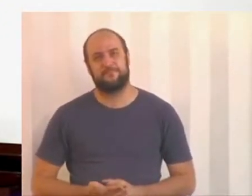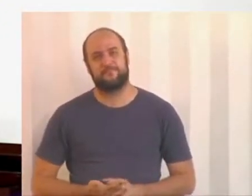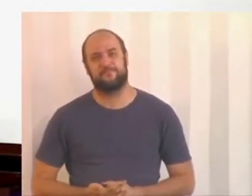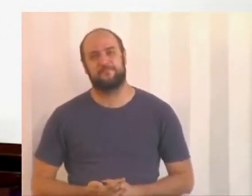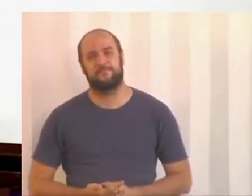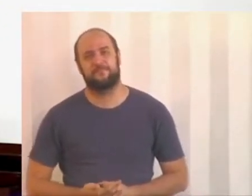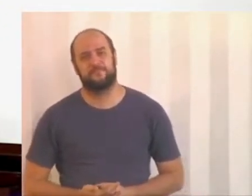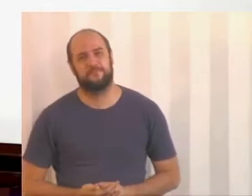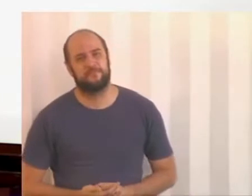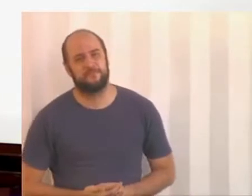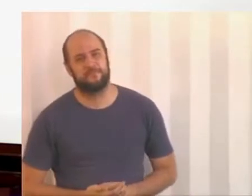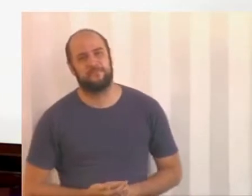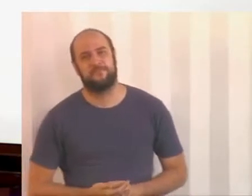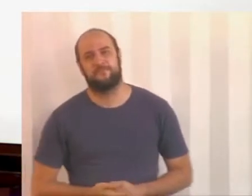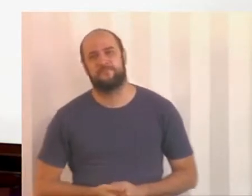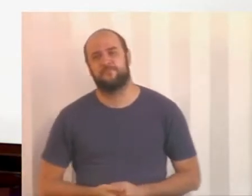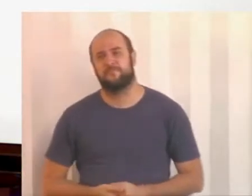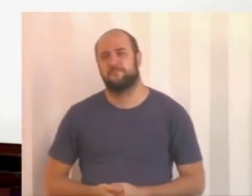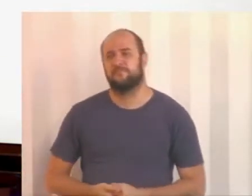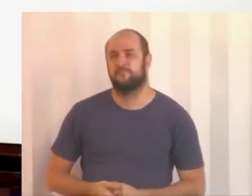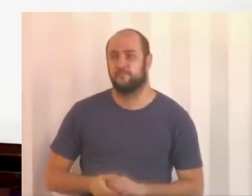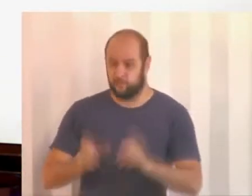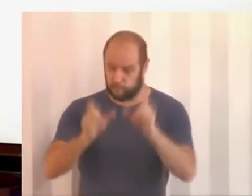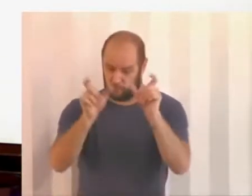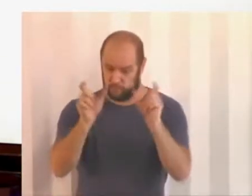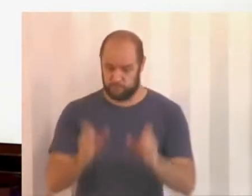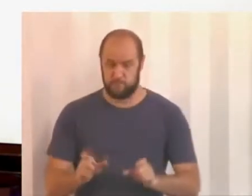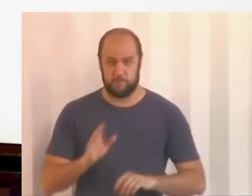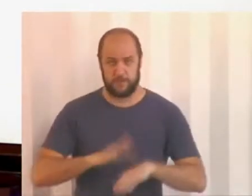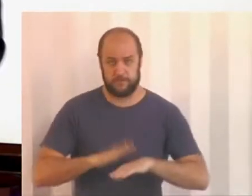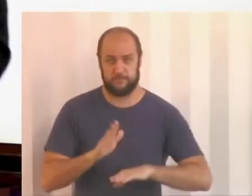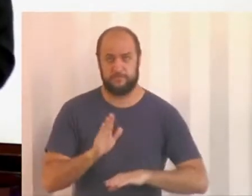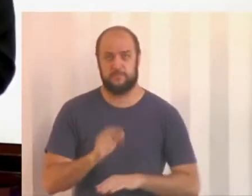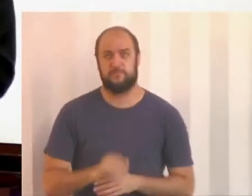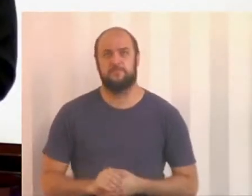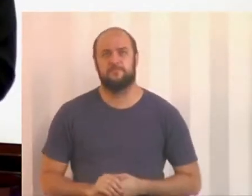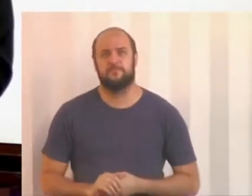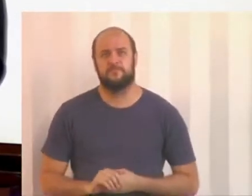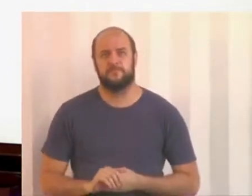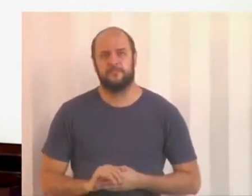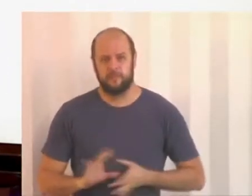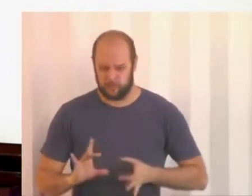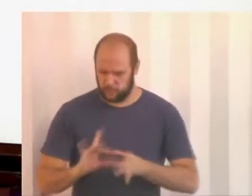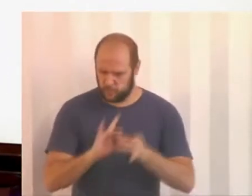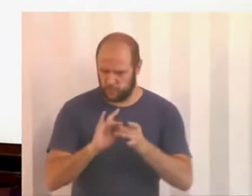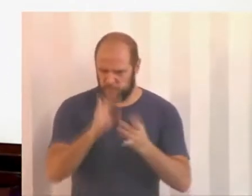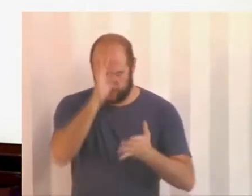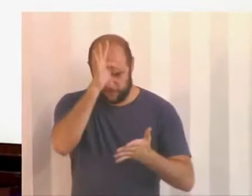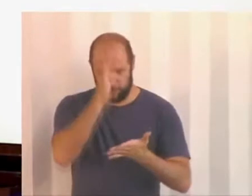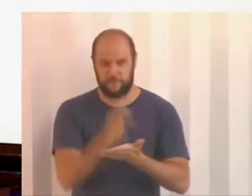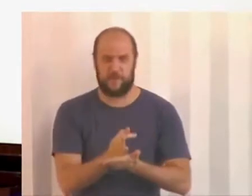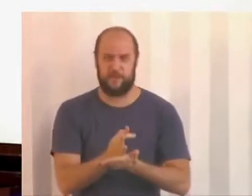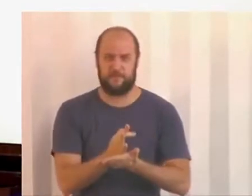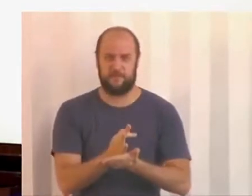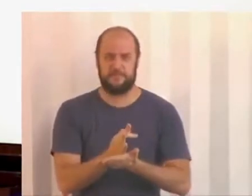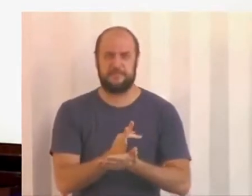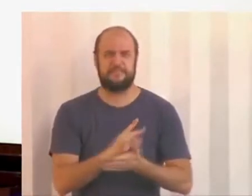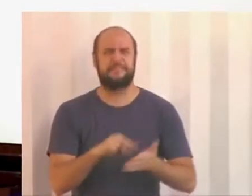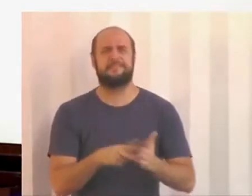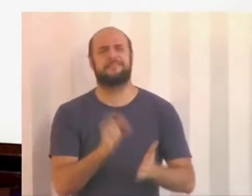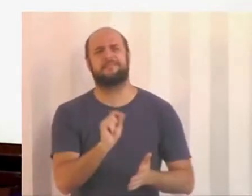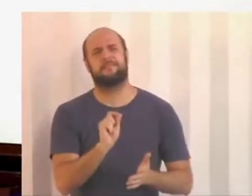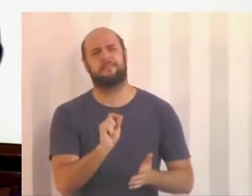é entranhados afetos e misericórdia. Entranhados afetos significa literalmente